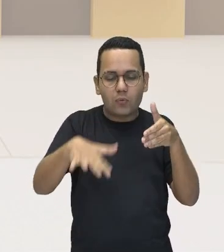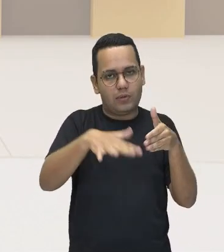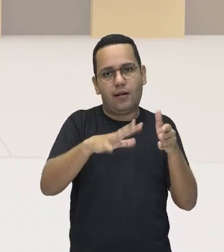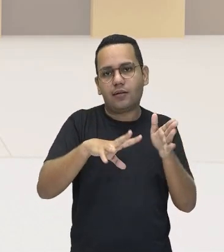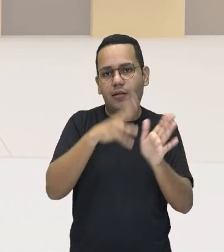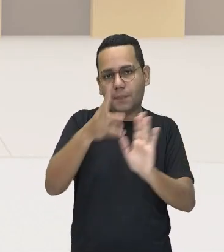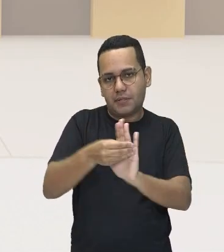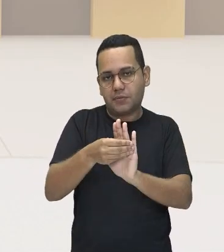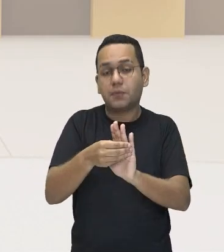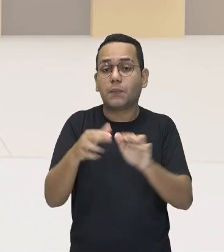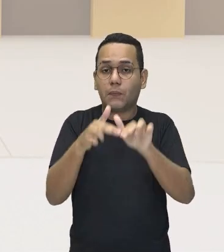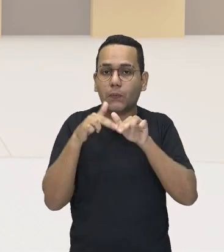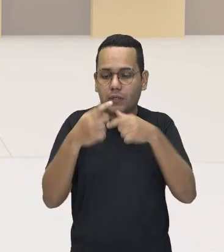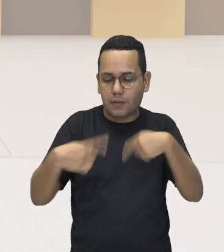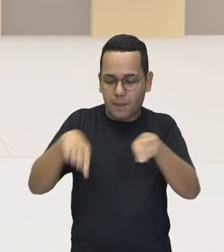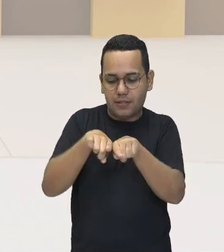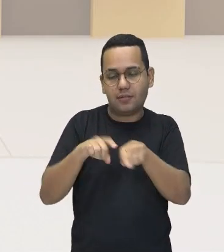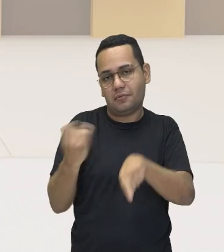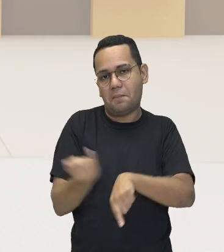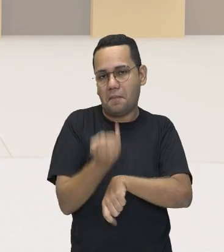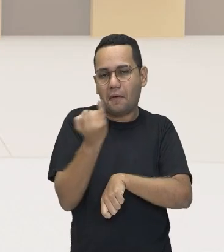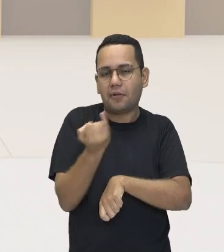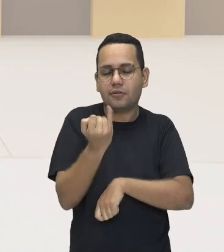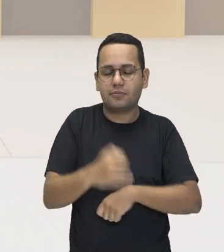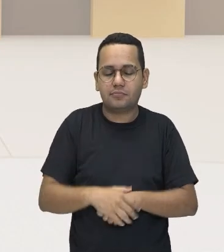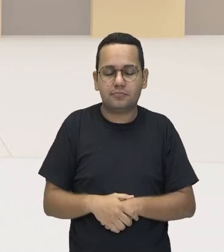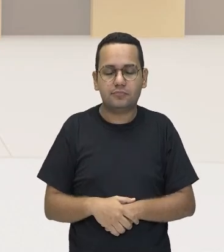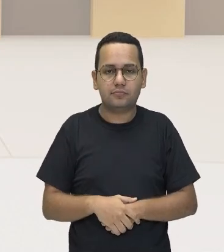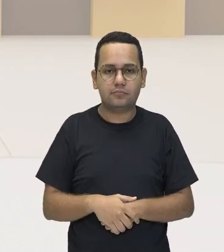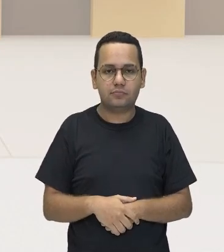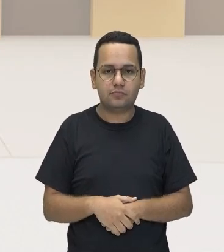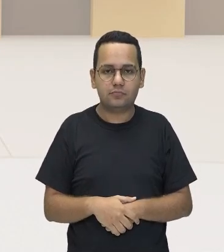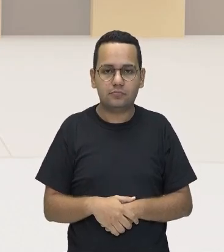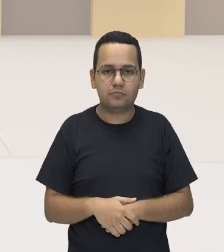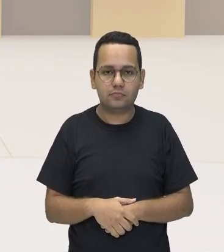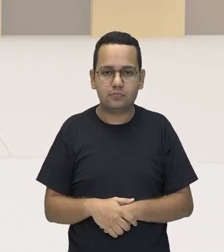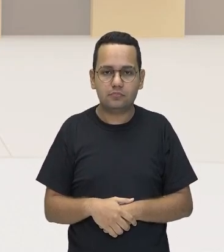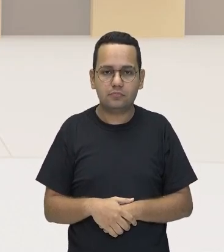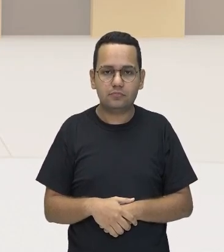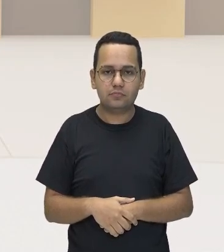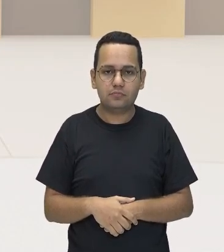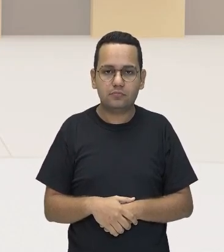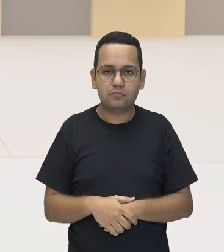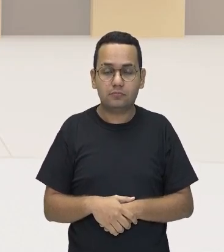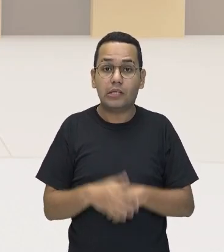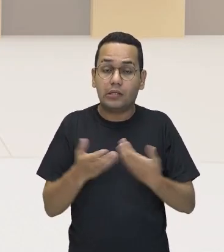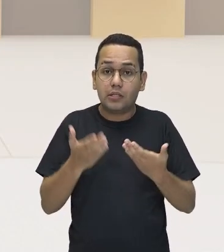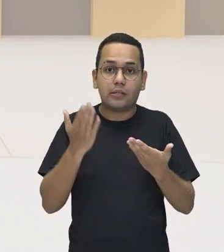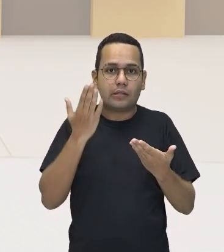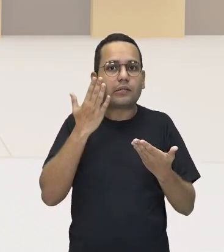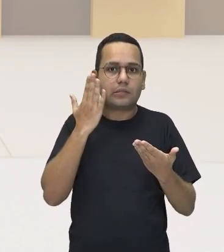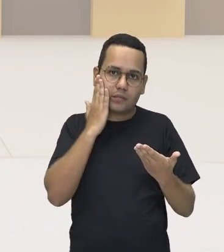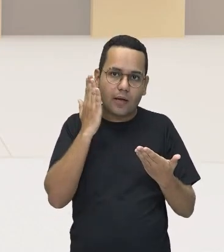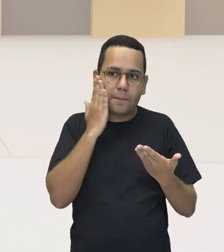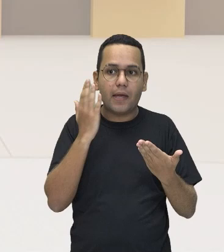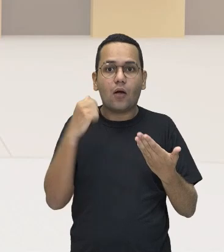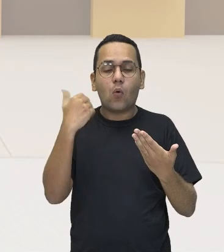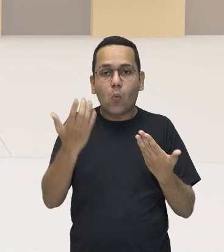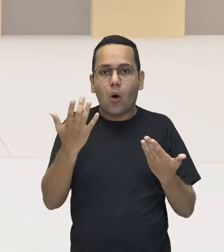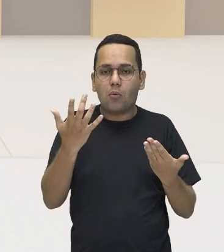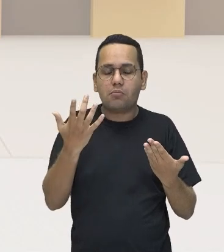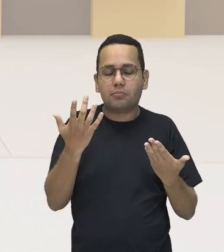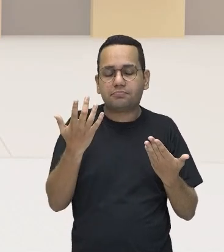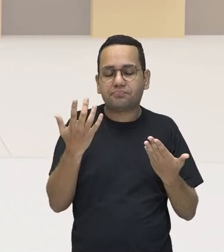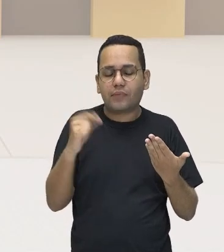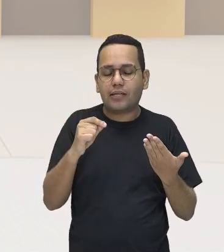estratégicas é sempre um bom caminho. Com certeza. Saber também com quem você está fazendo essa parceria, ok? Vocês